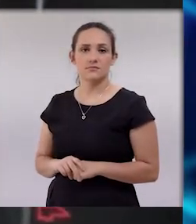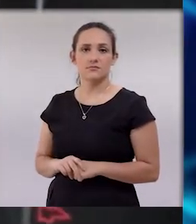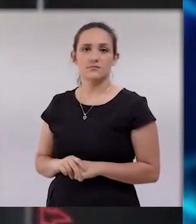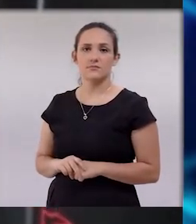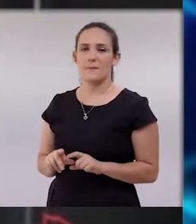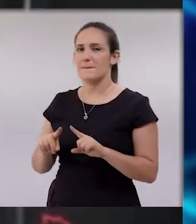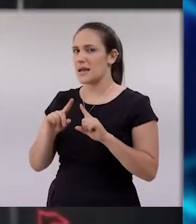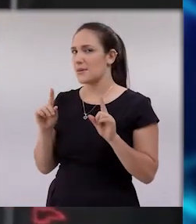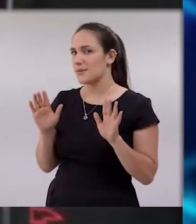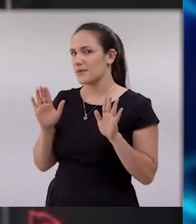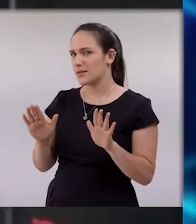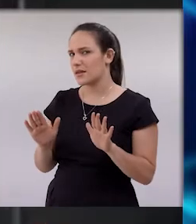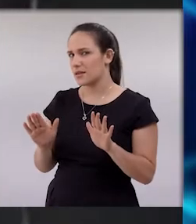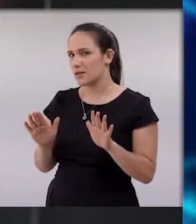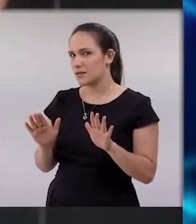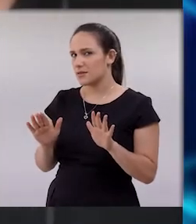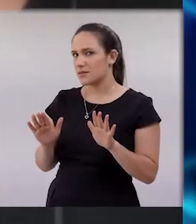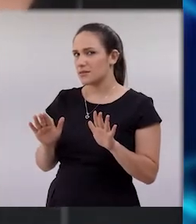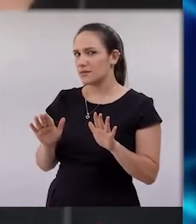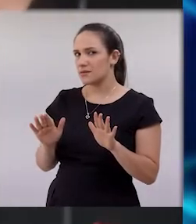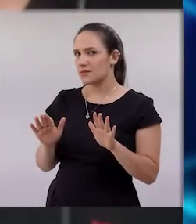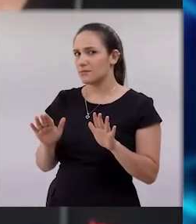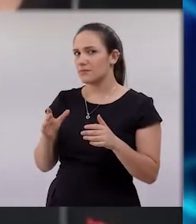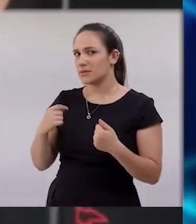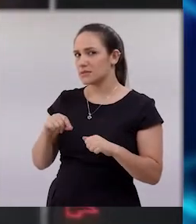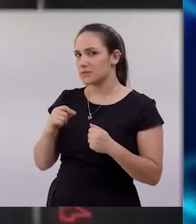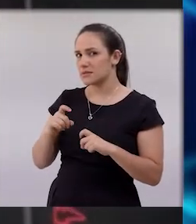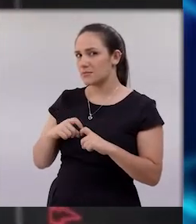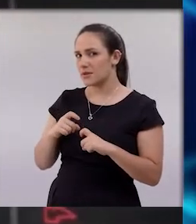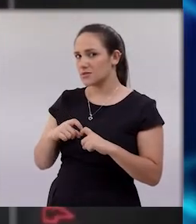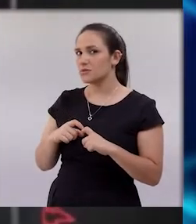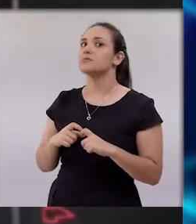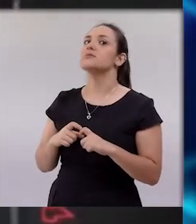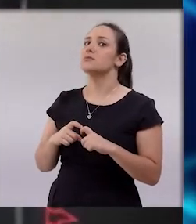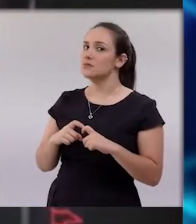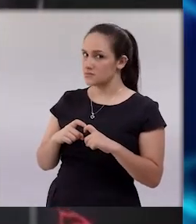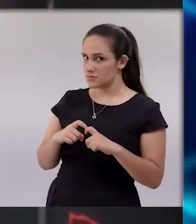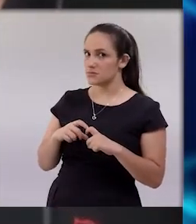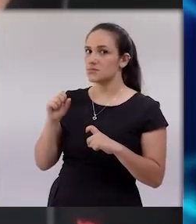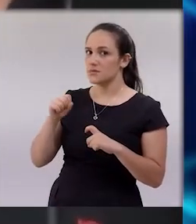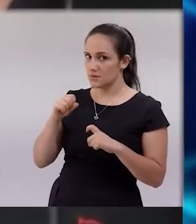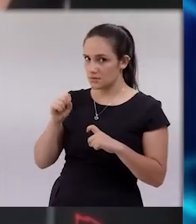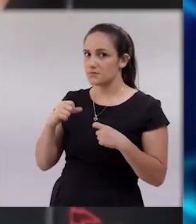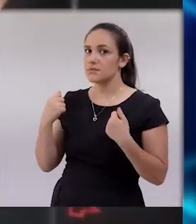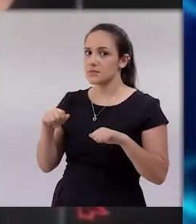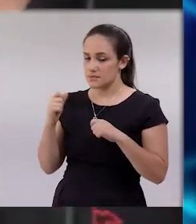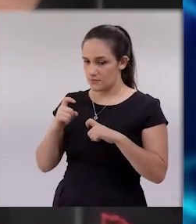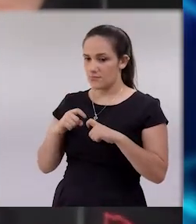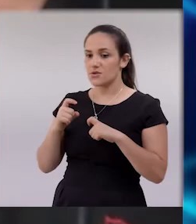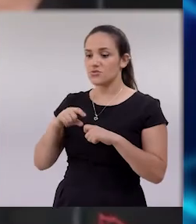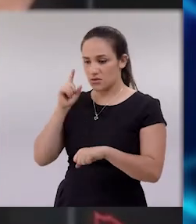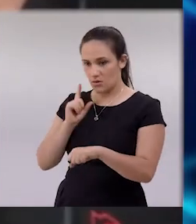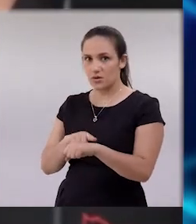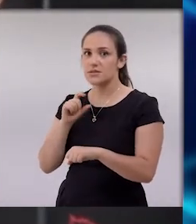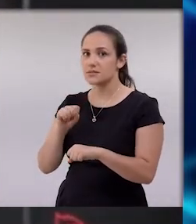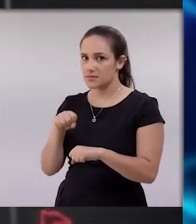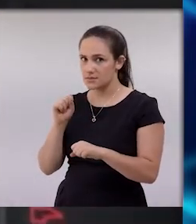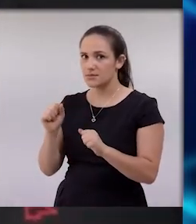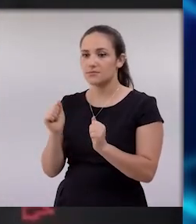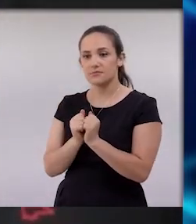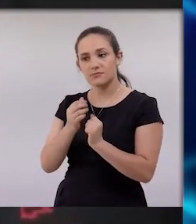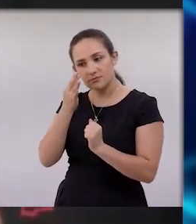se faz sempre é, mas precisa de um médico no local? Sempre, né? Sempre precisa de um médico cirurgião no local,